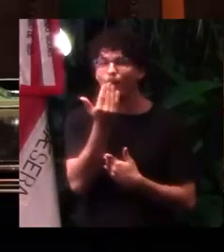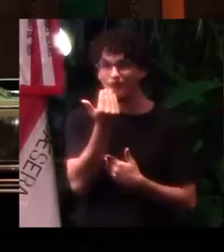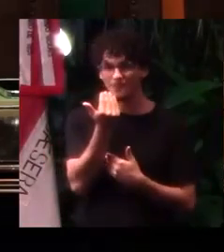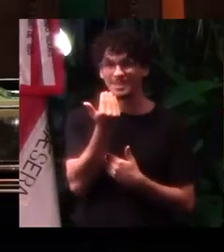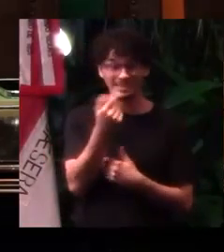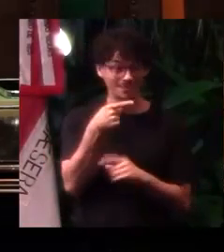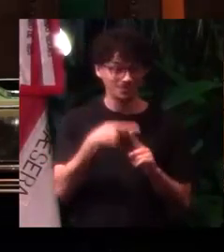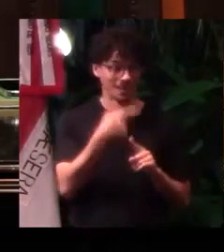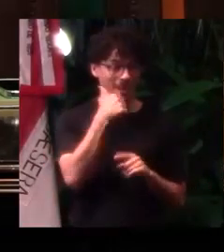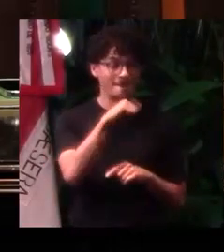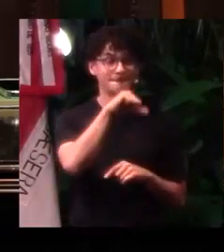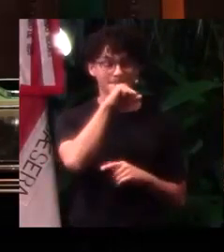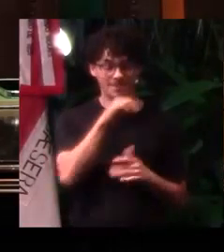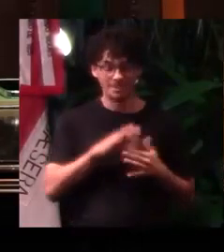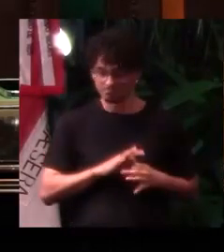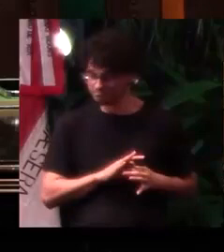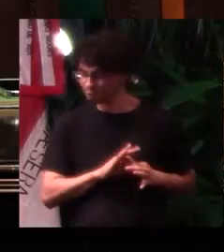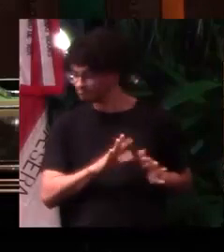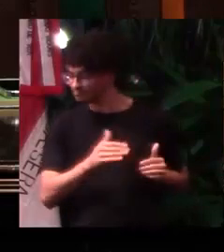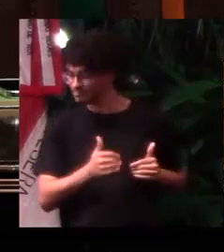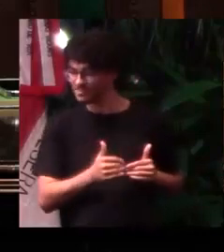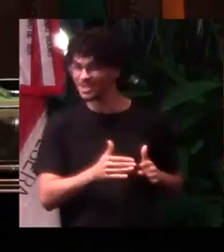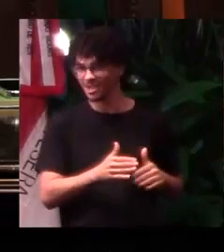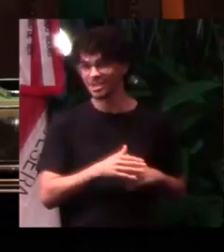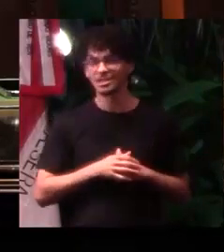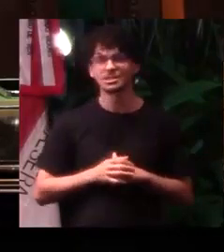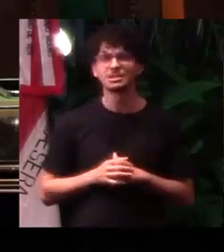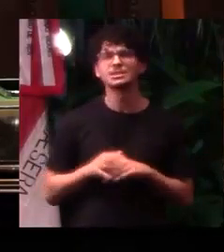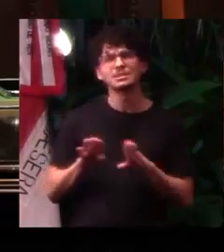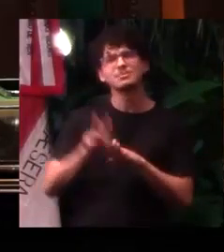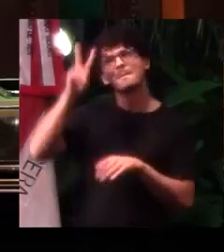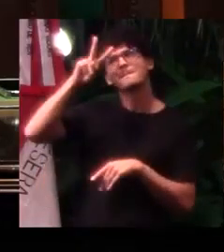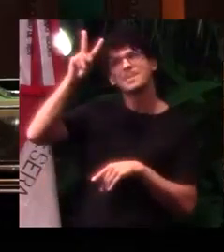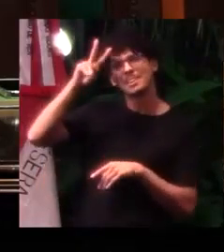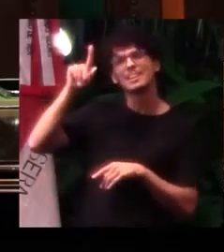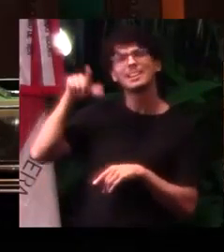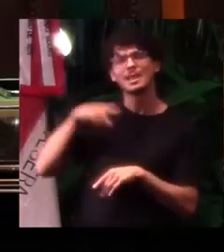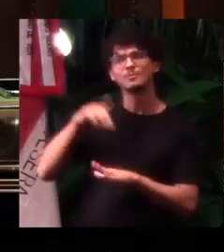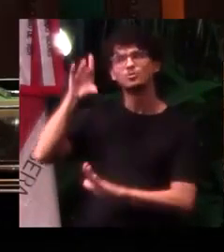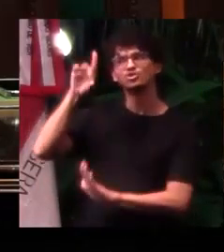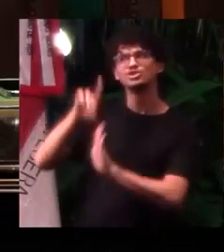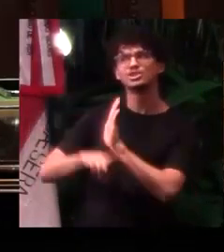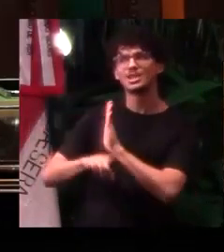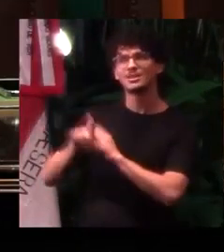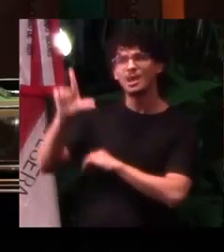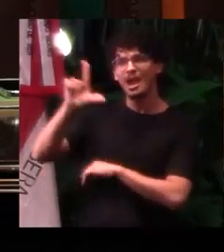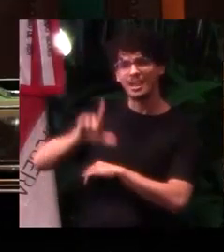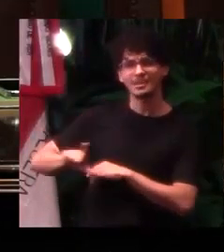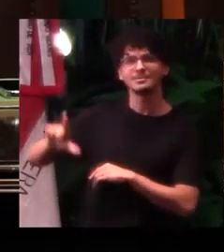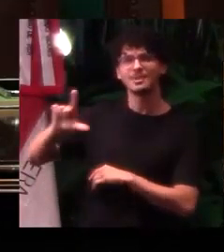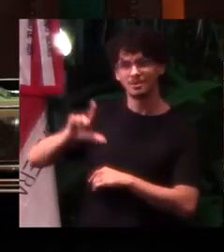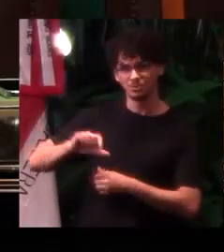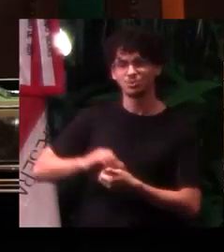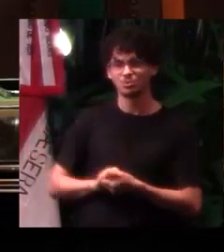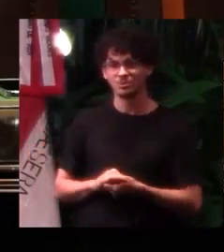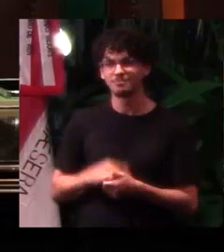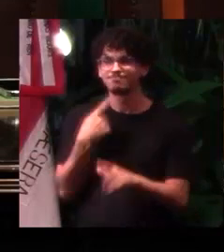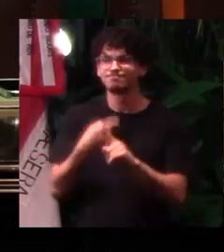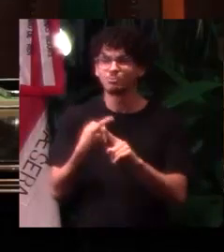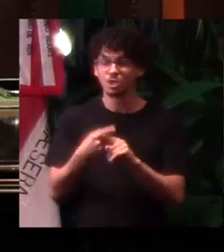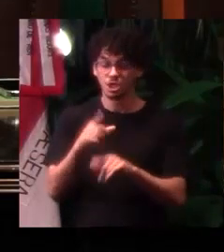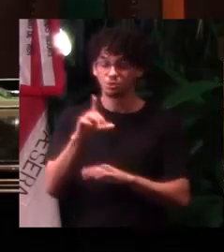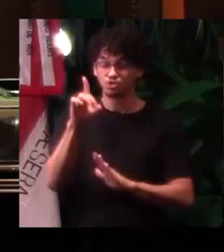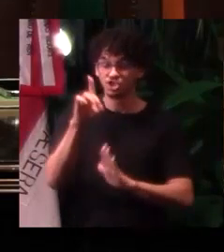anuência da mãe, me lembra um pouco também essa questão do direito à literatura, não é? Ou seja, o